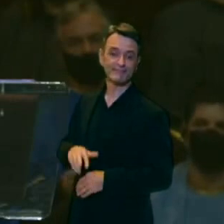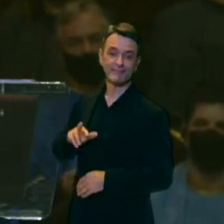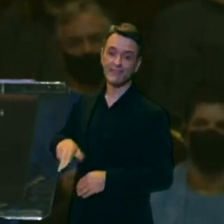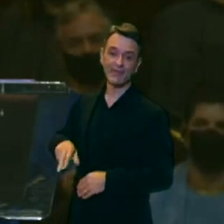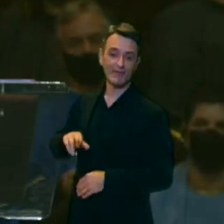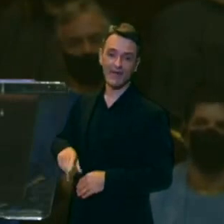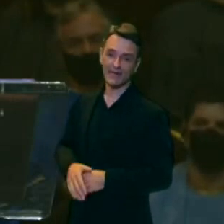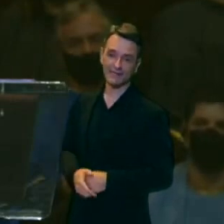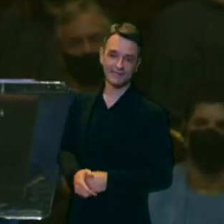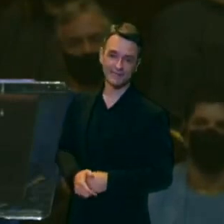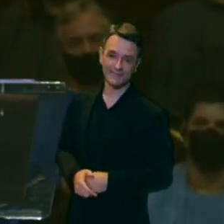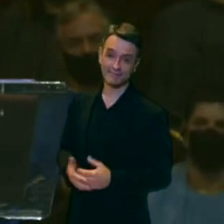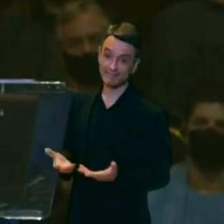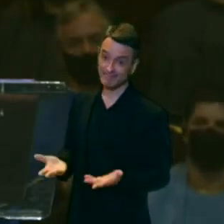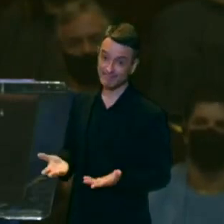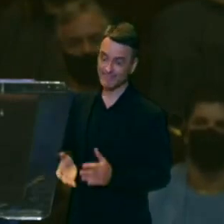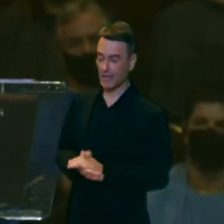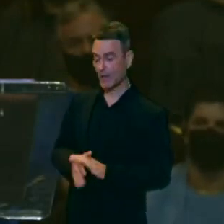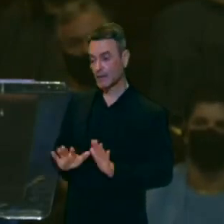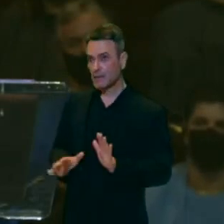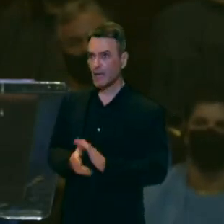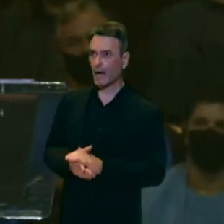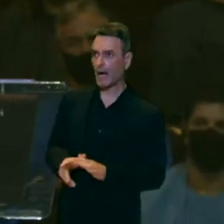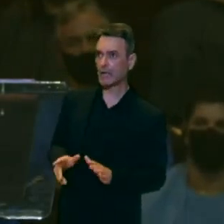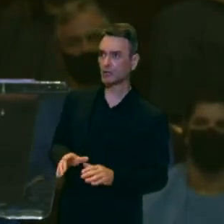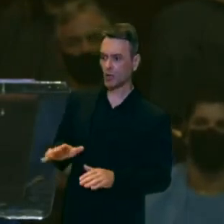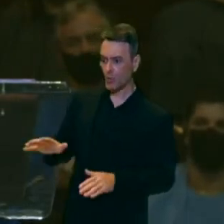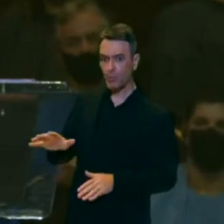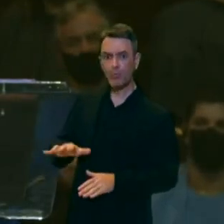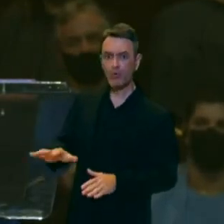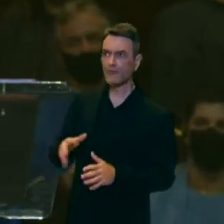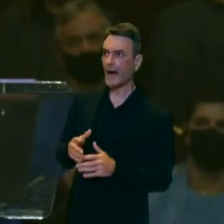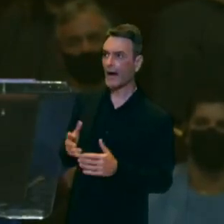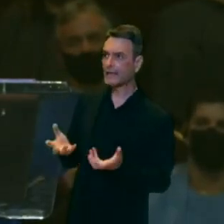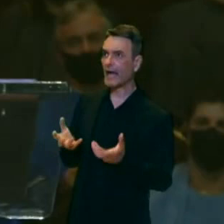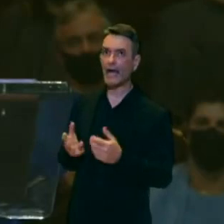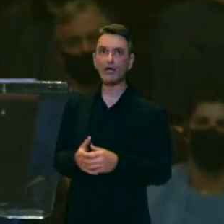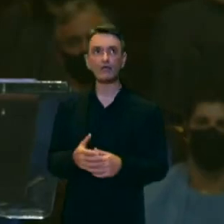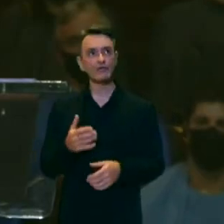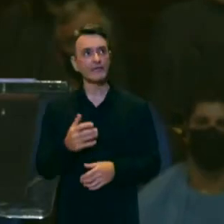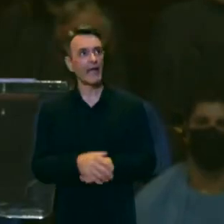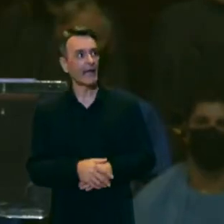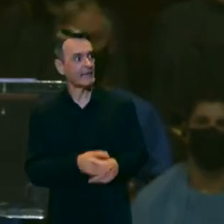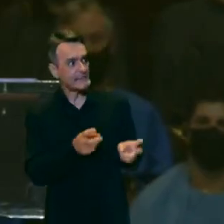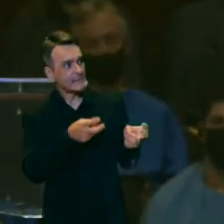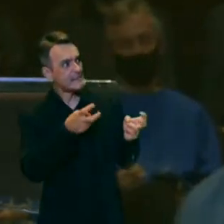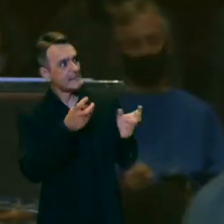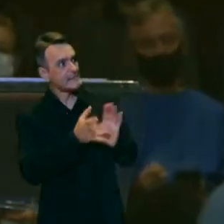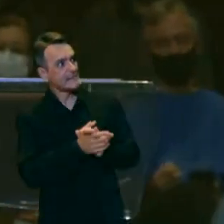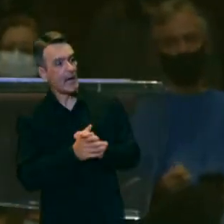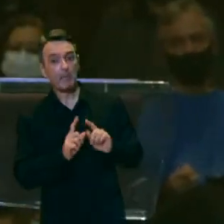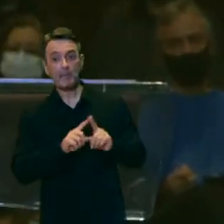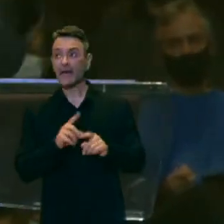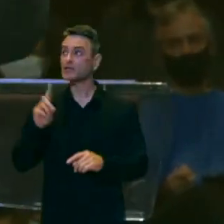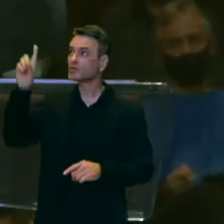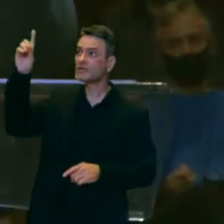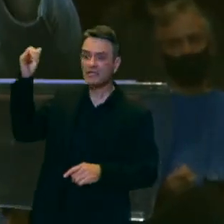queria ouvir e não o que o Senhor desejava dizer, como também